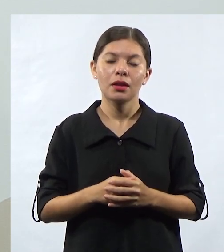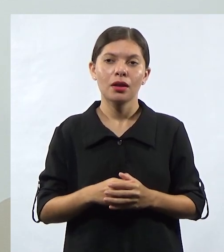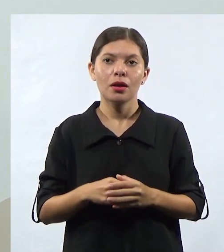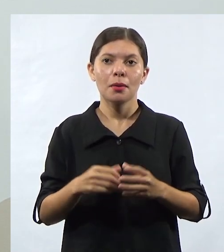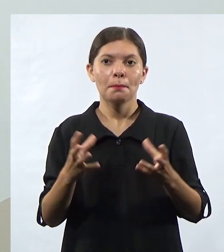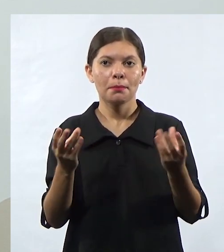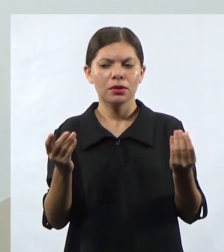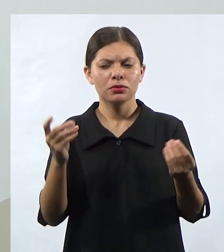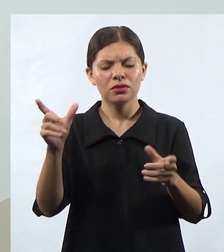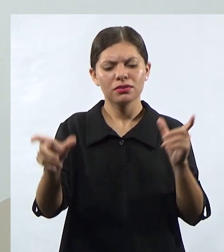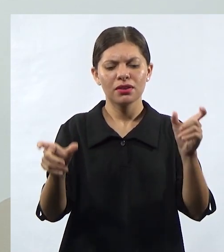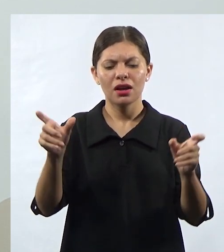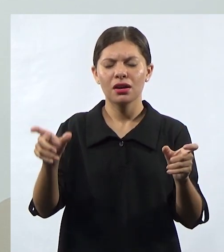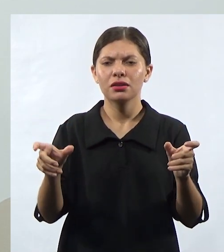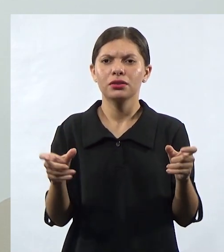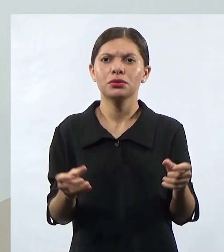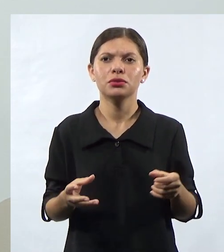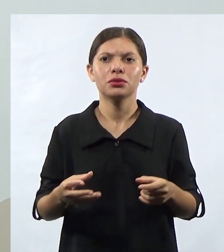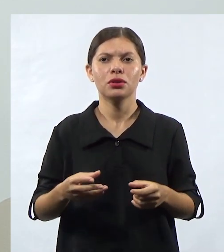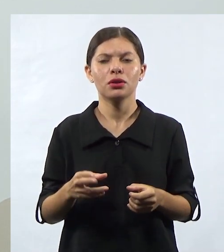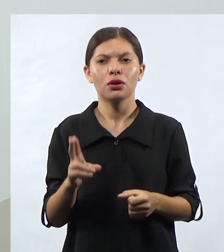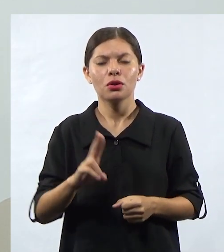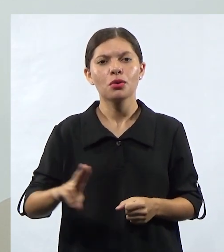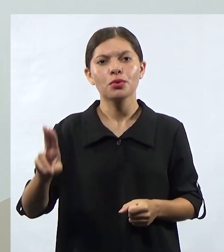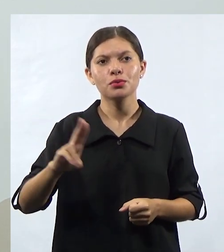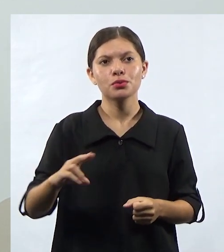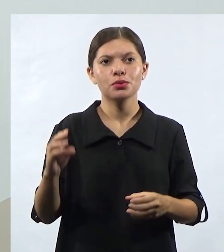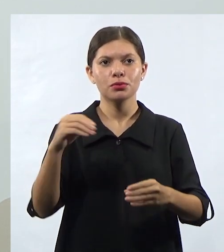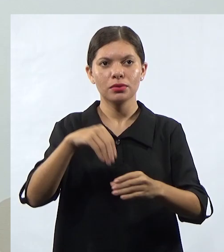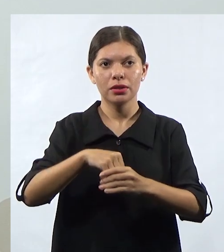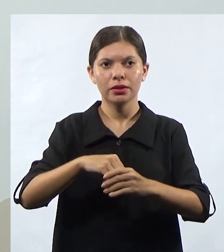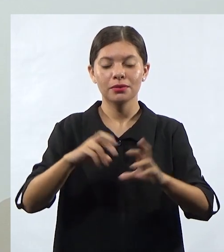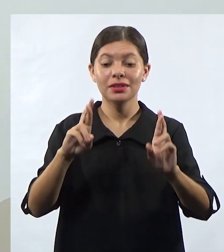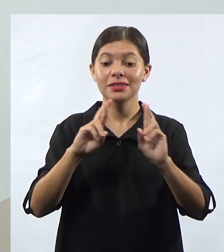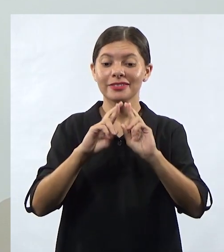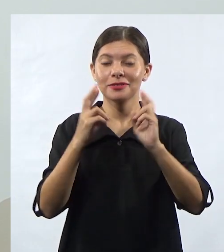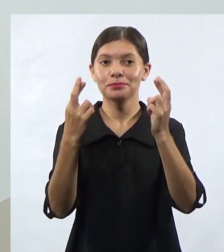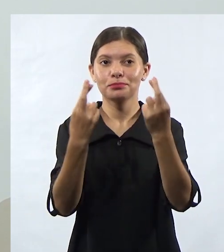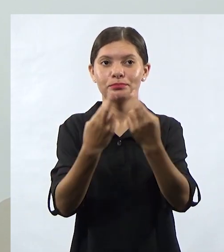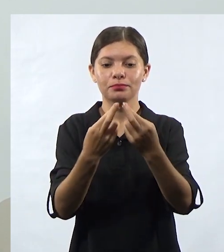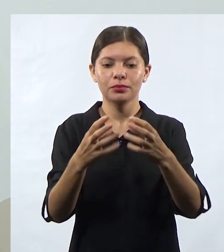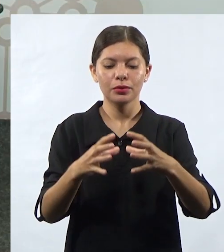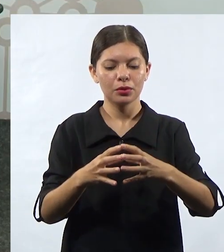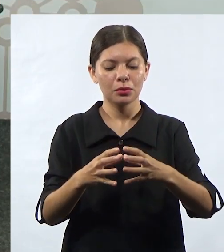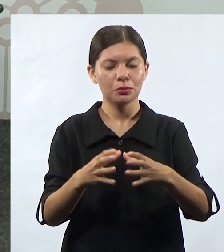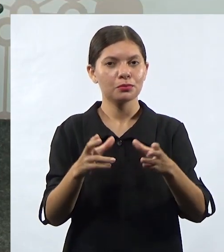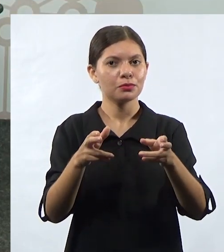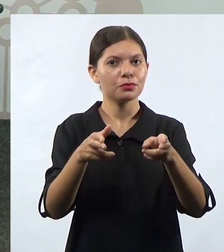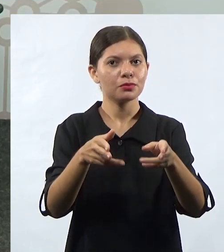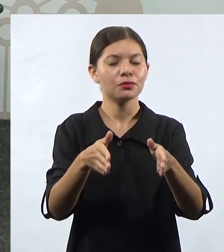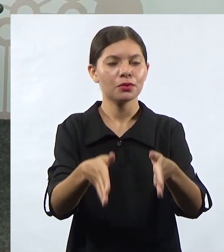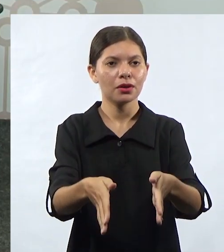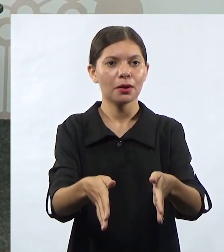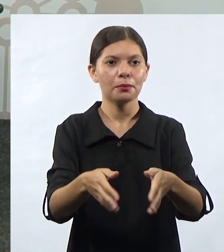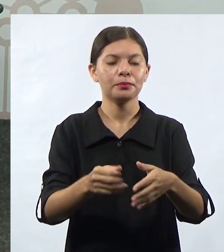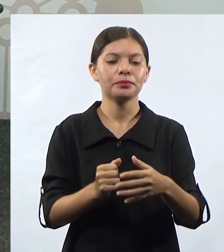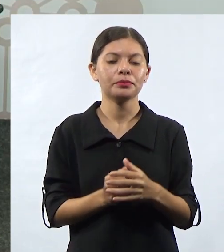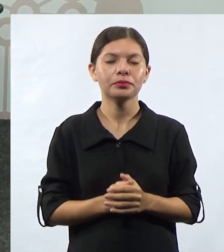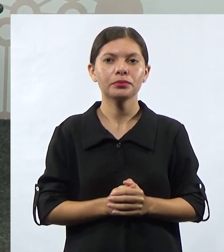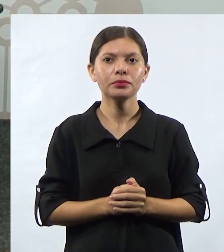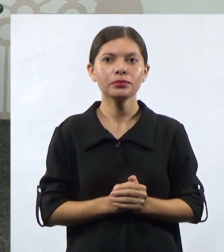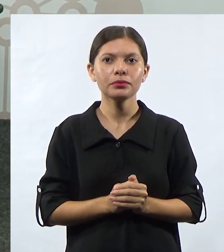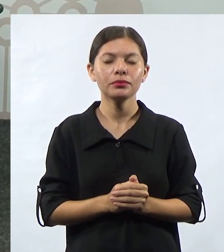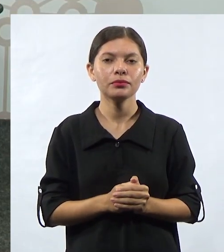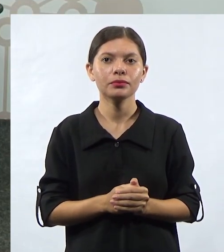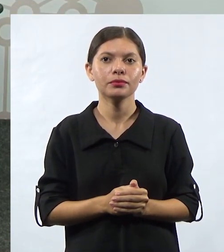utilizam dentro das reuniões do grupo focal. Beleza, professora, eu tenho que definir então um grupo, né,